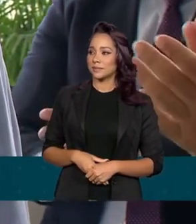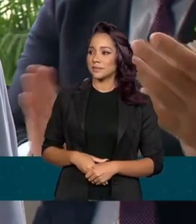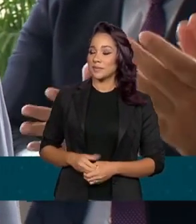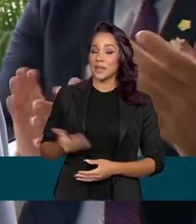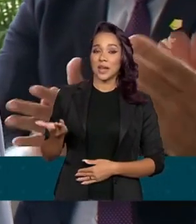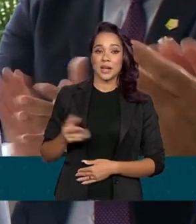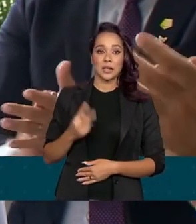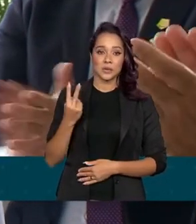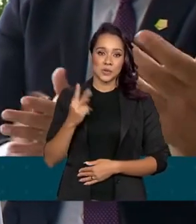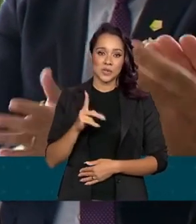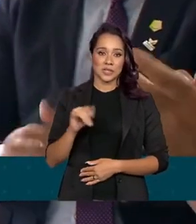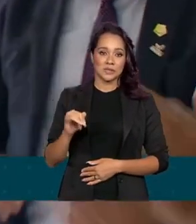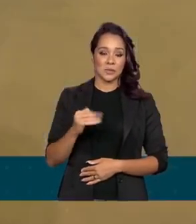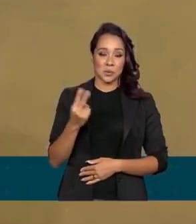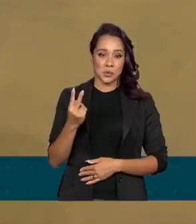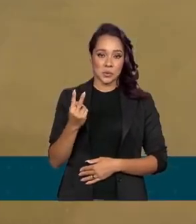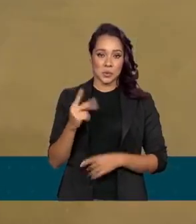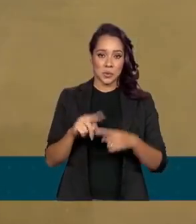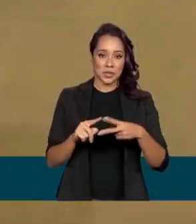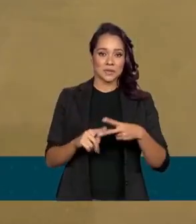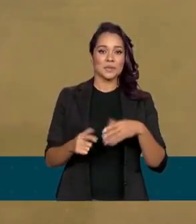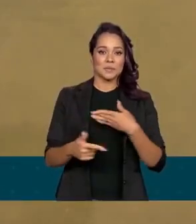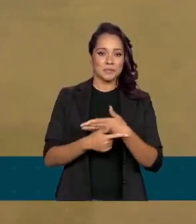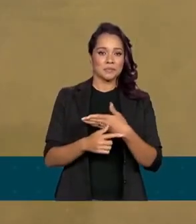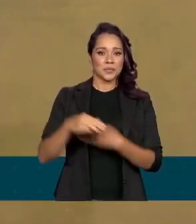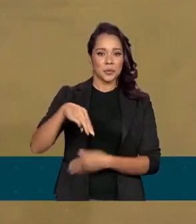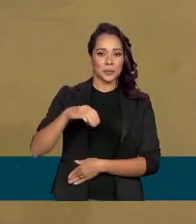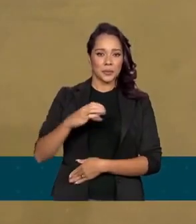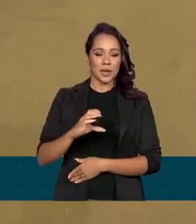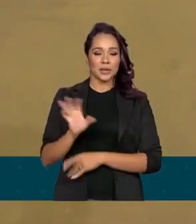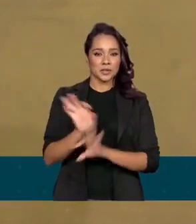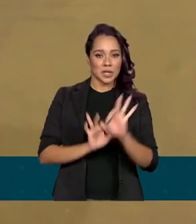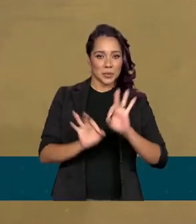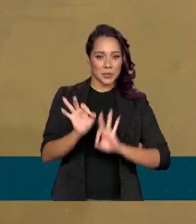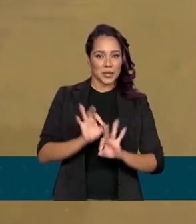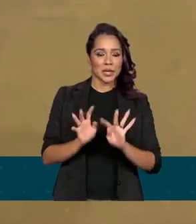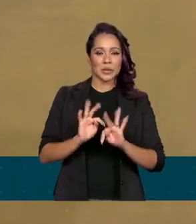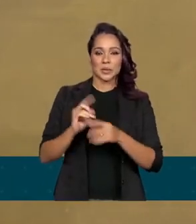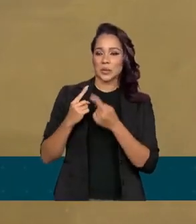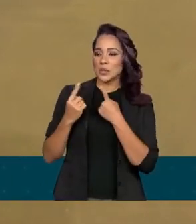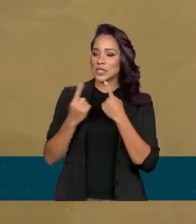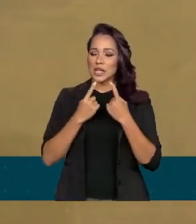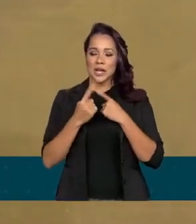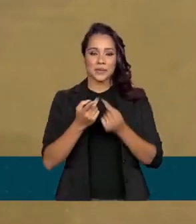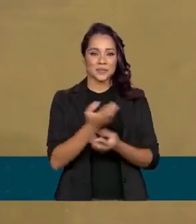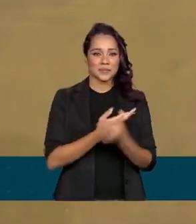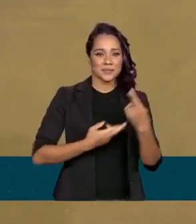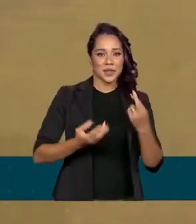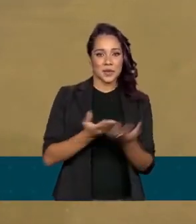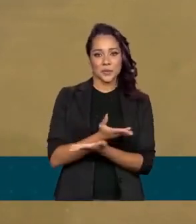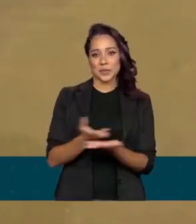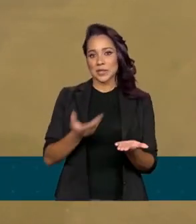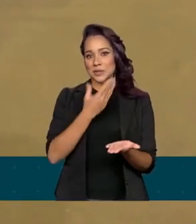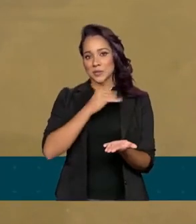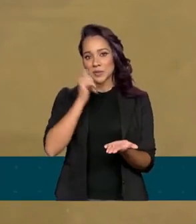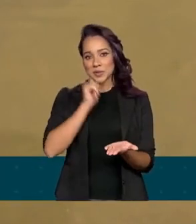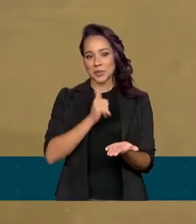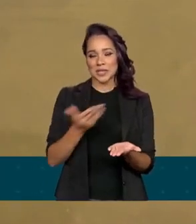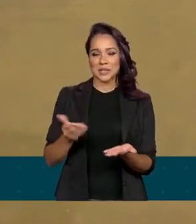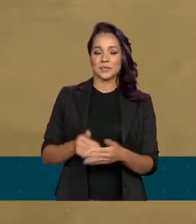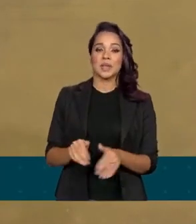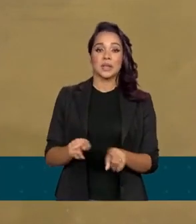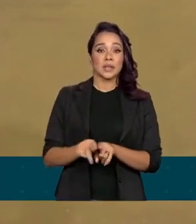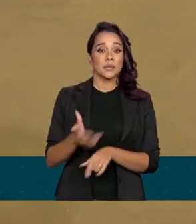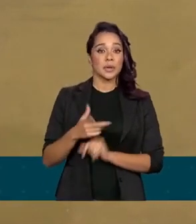Os dois que terão o papel, junto no MEC, de construir todo o diálogo e a relação com os senhores e as senhoras. Queria